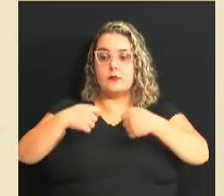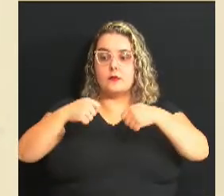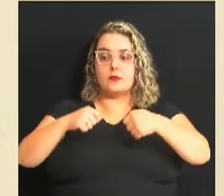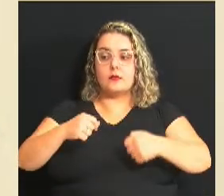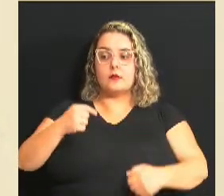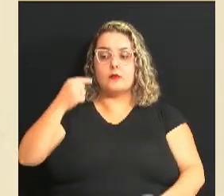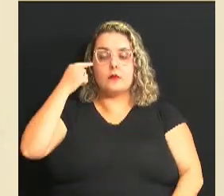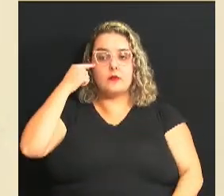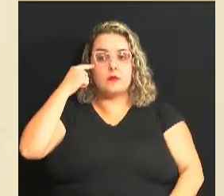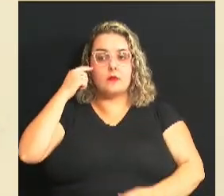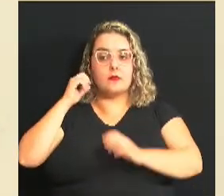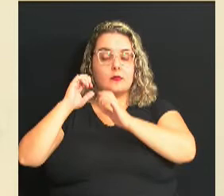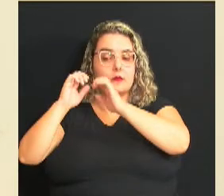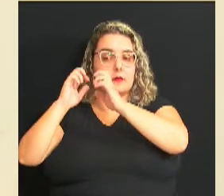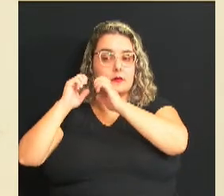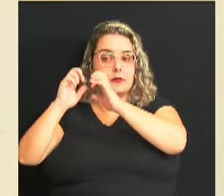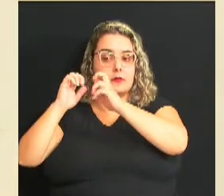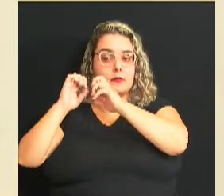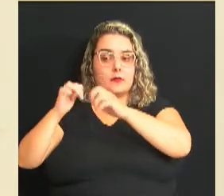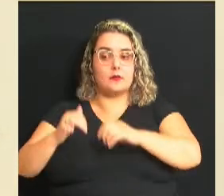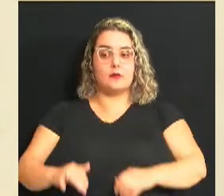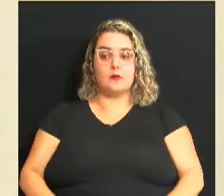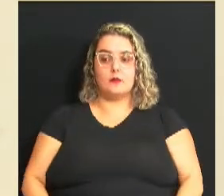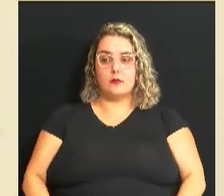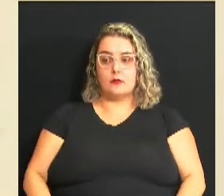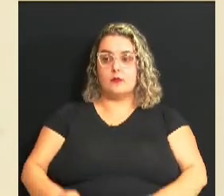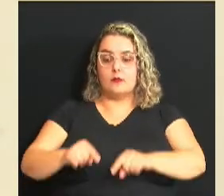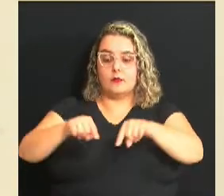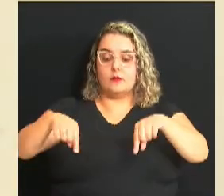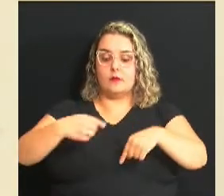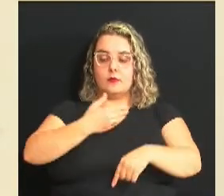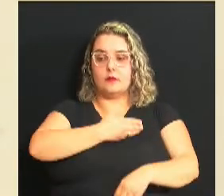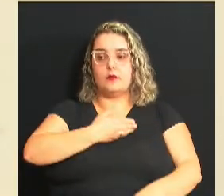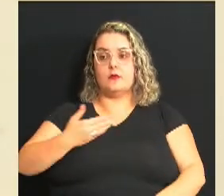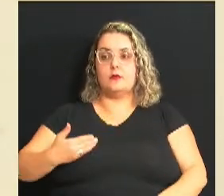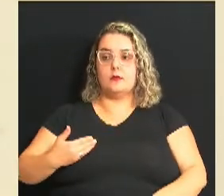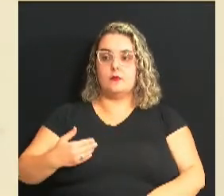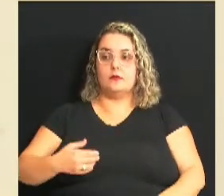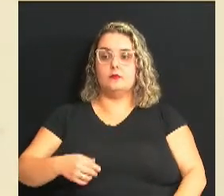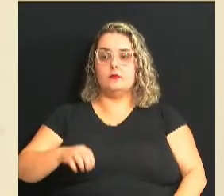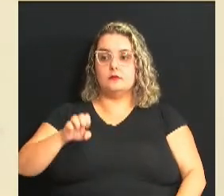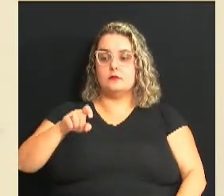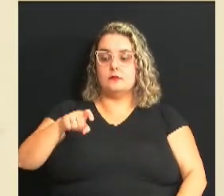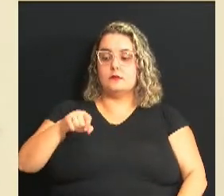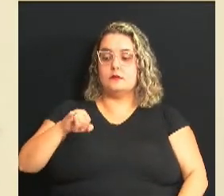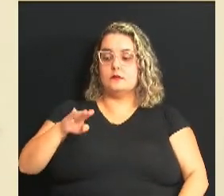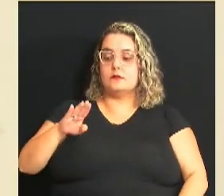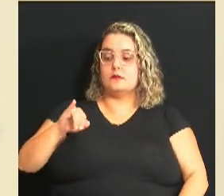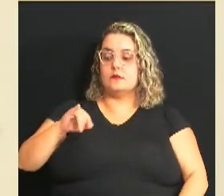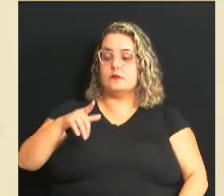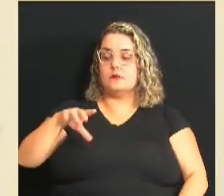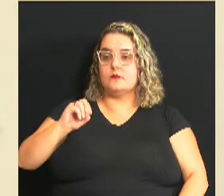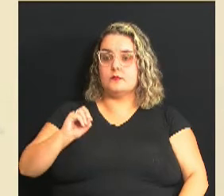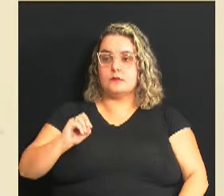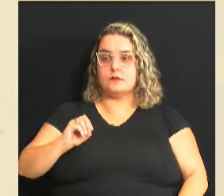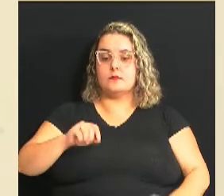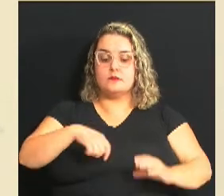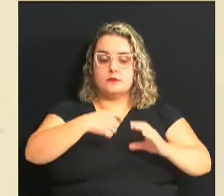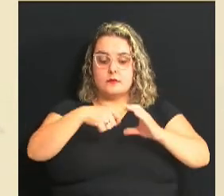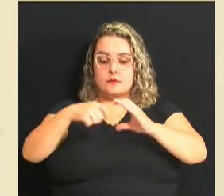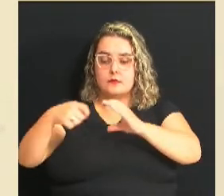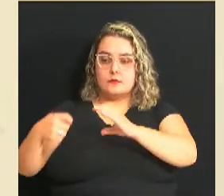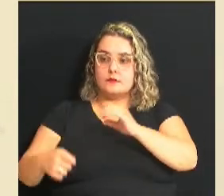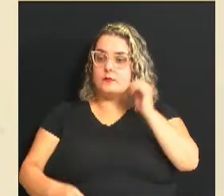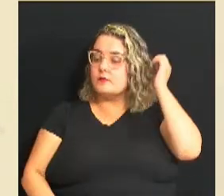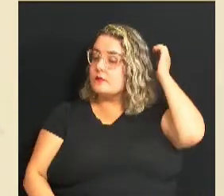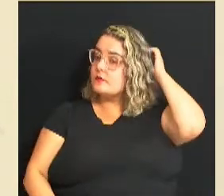pensarmos uma sala pública de exibição aqui da nossa produção audiovisual